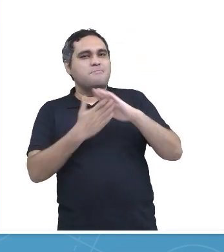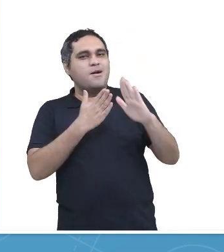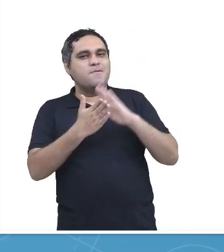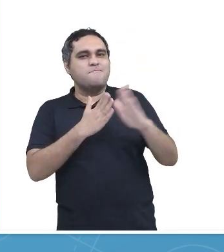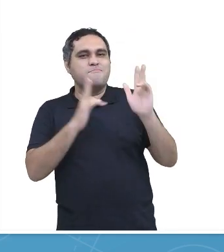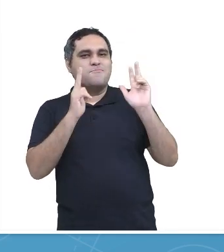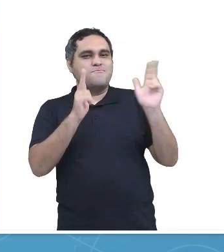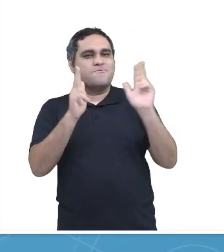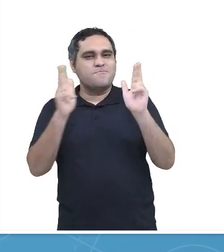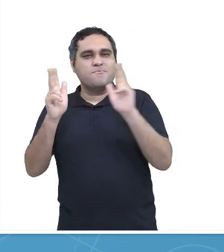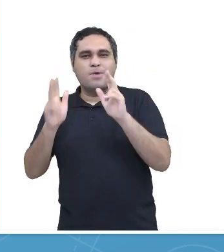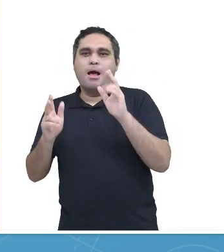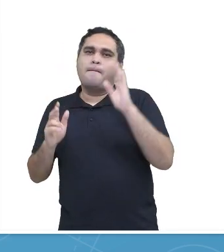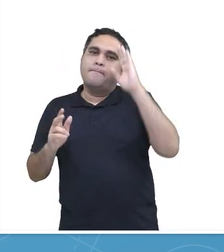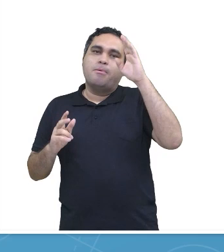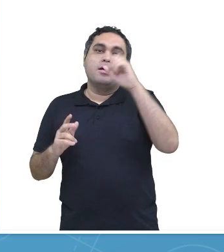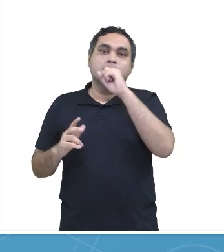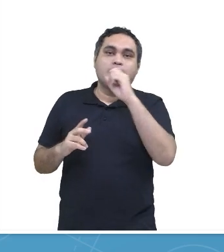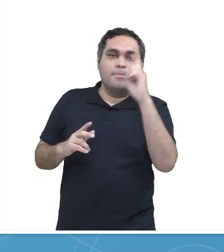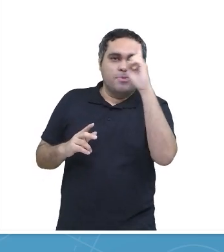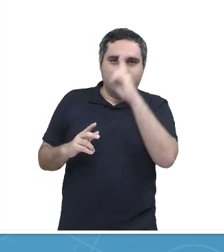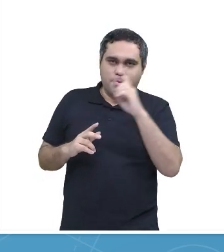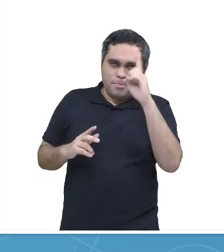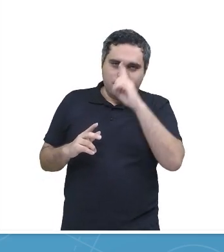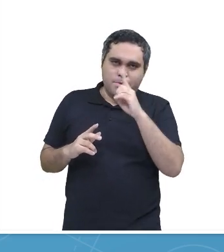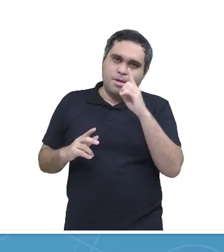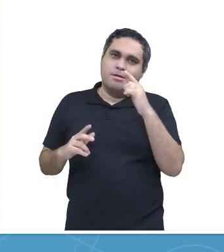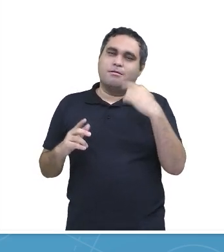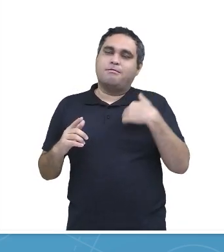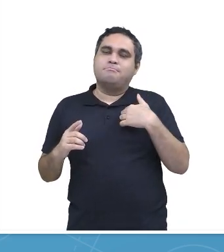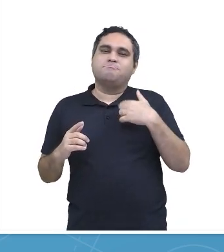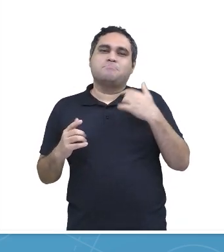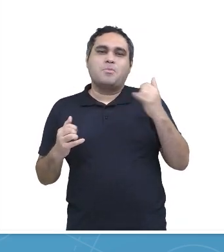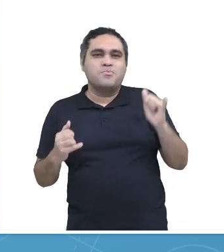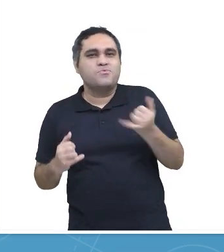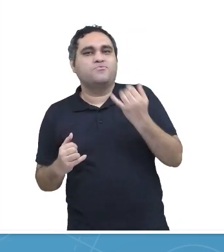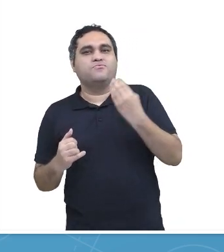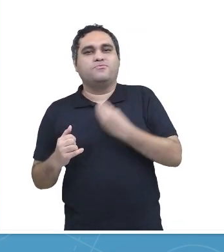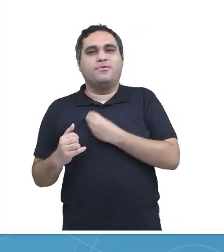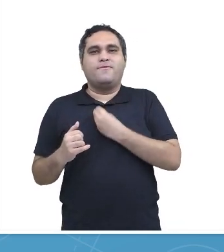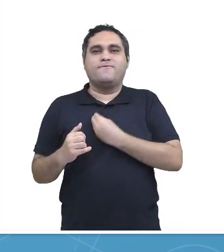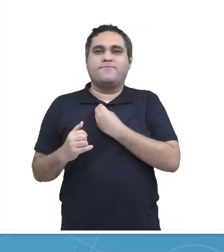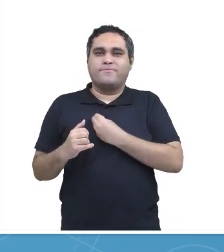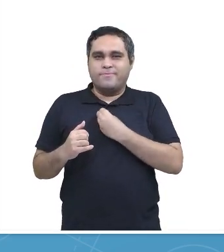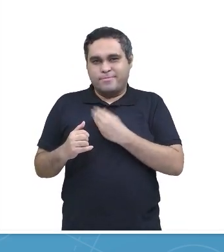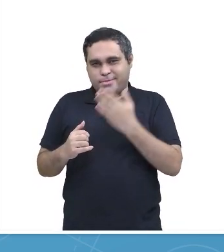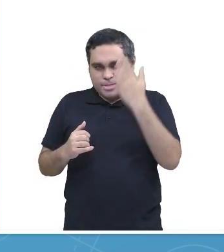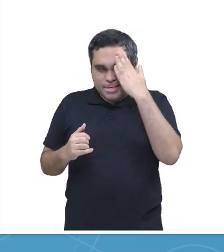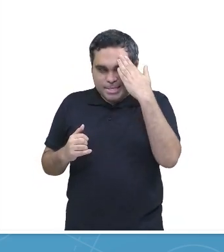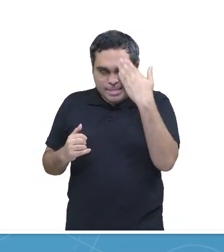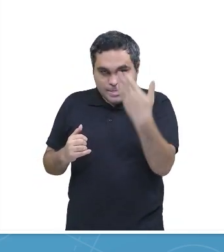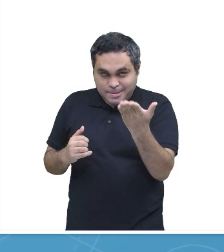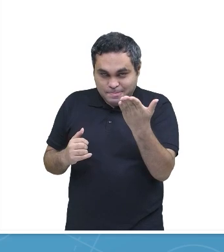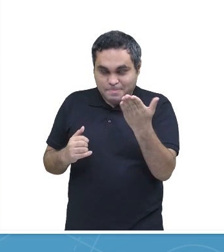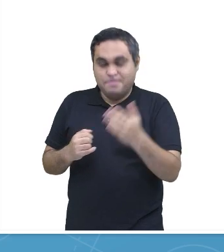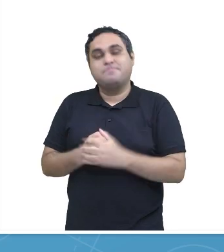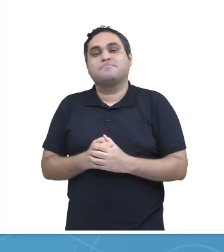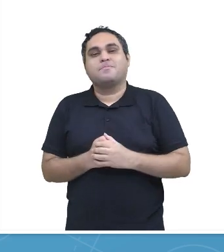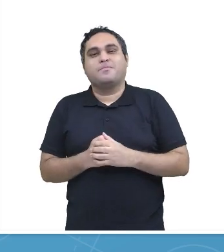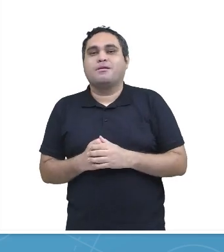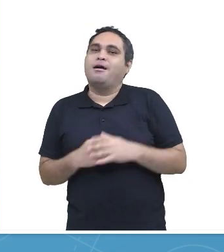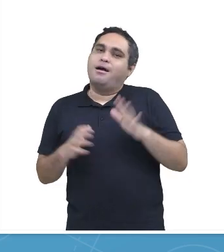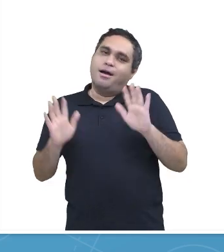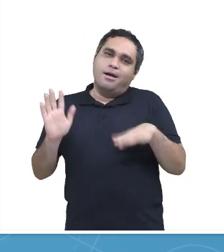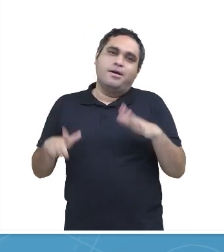finais de semana, principalmente, né? Querem mais sair, curtir, aí, sextar, né? Então, às vezes